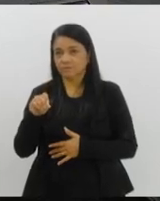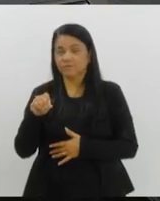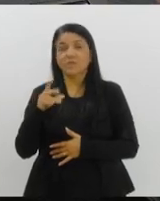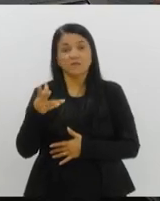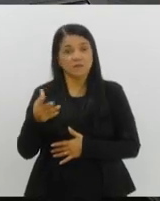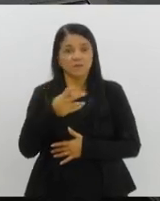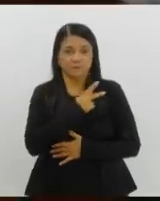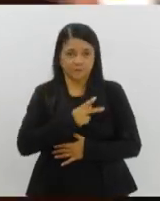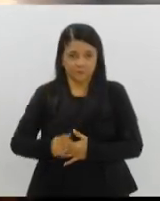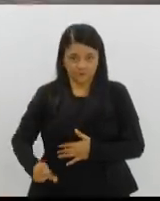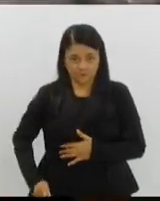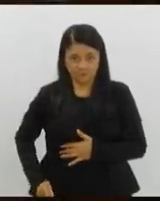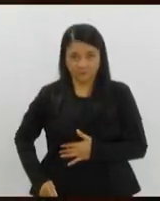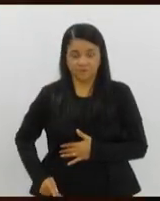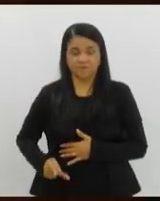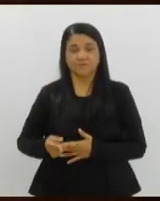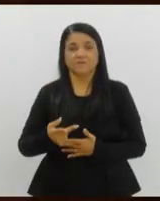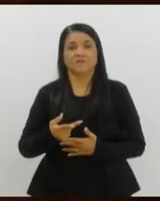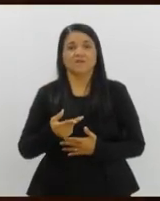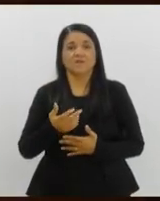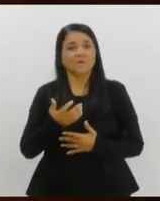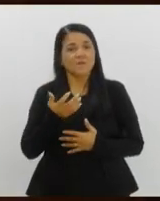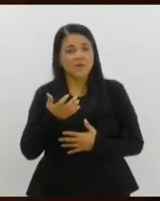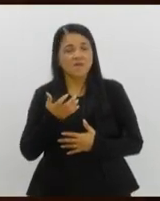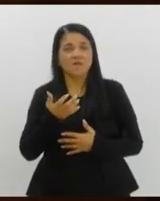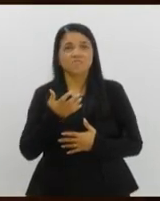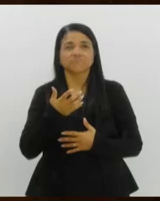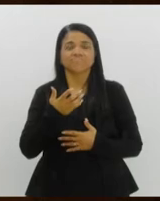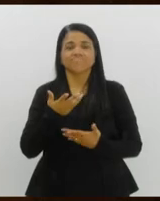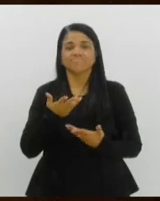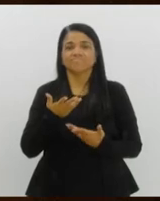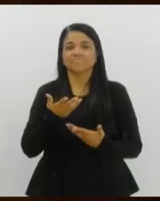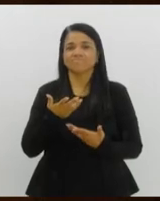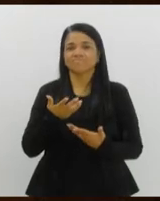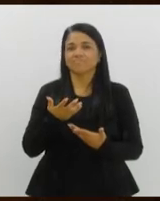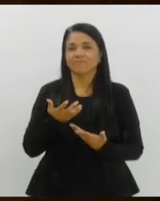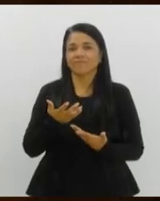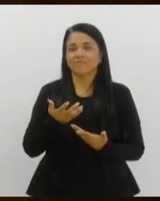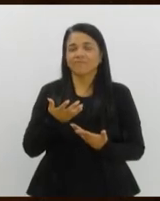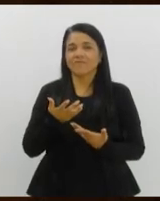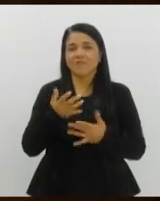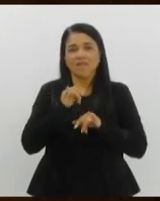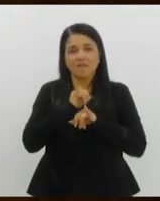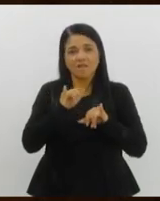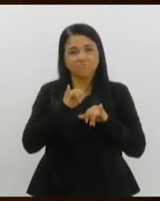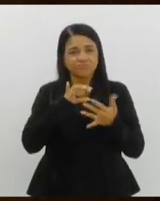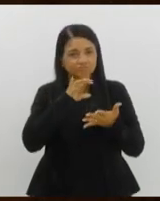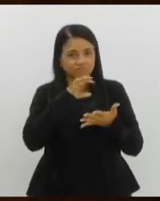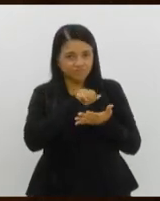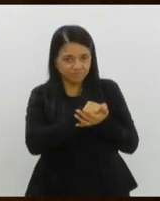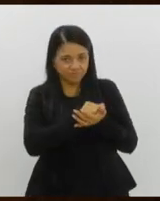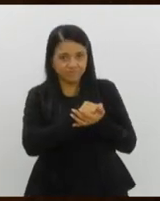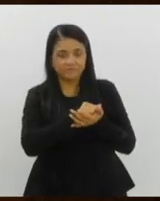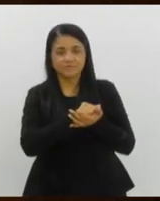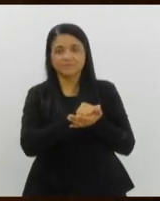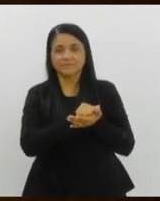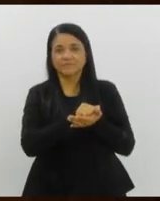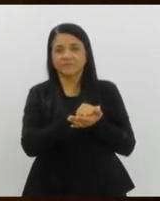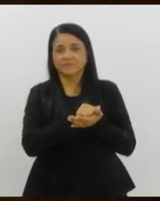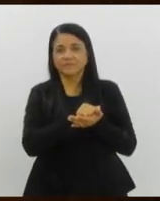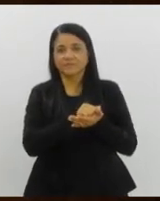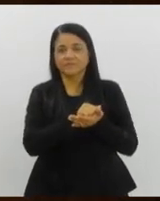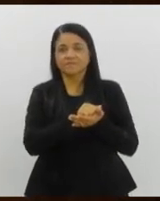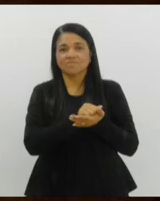Senhor presidente, eu, antes de mais nada, eu queria deixar aqui registrado